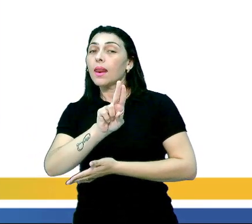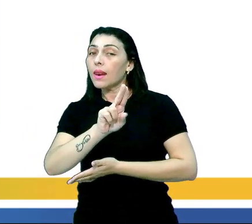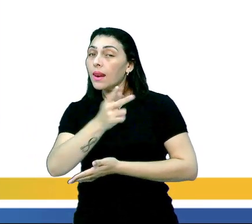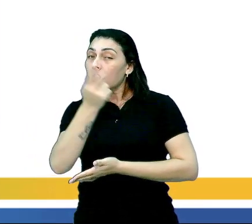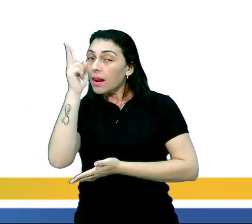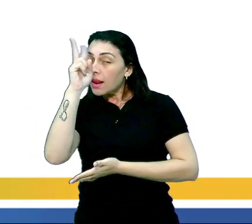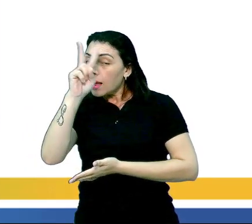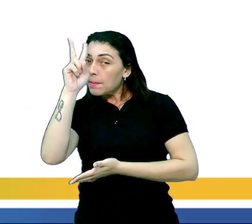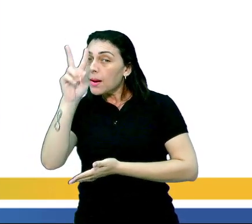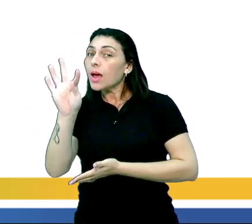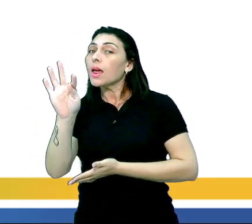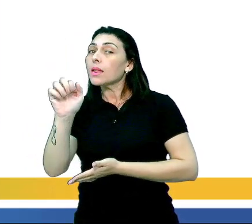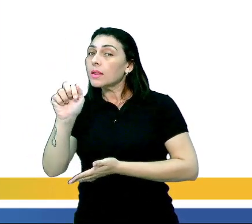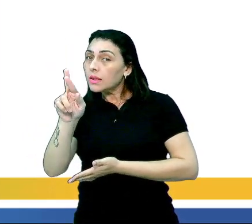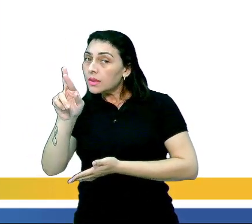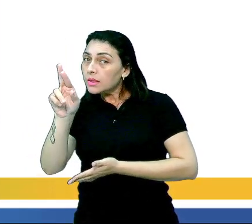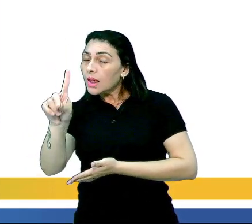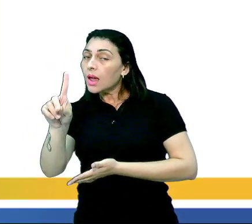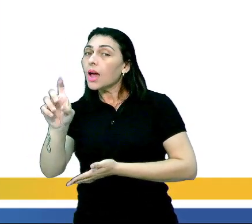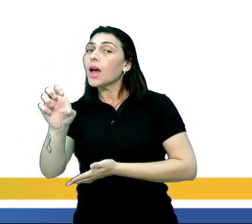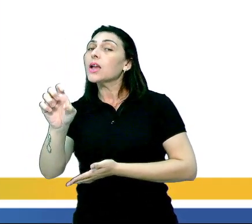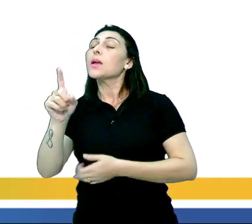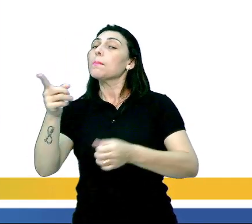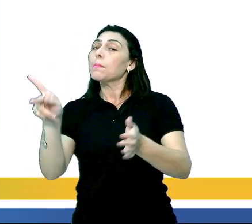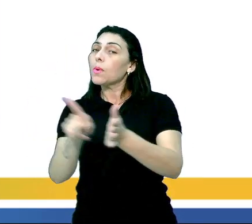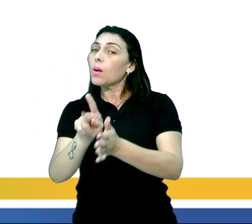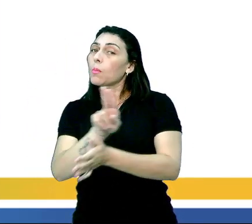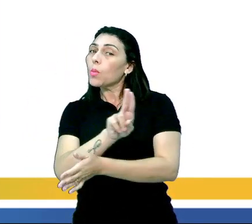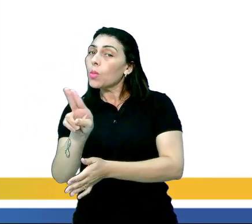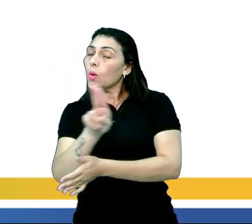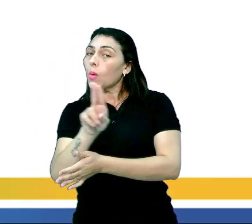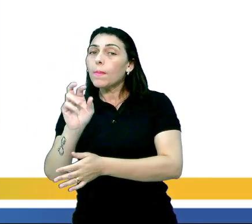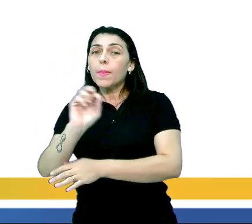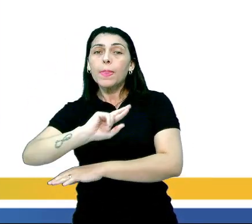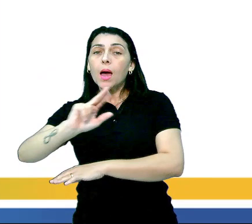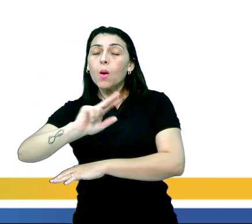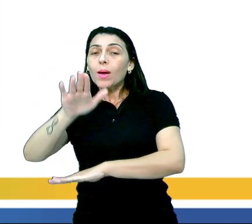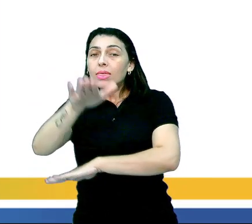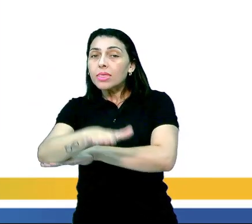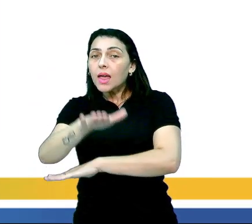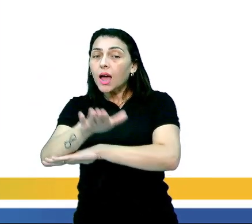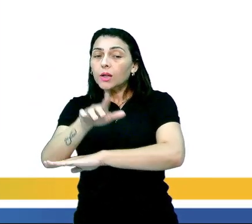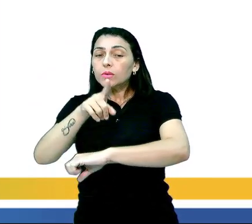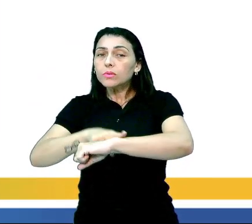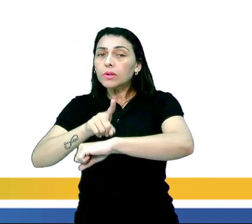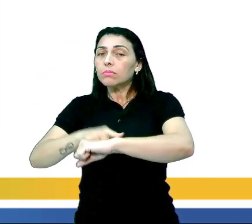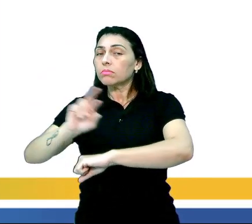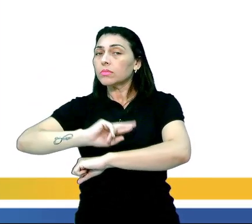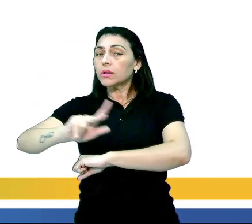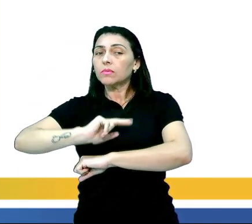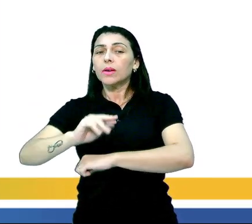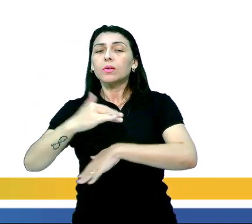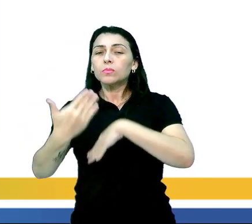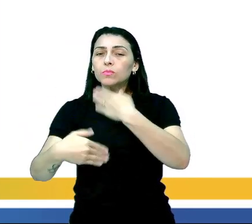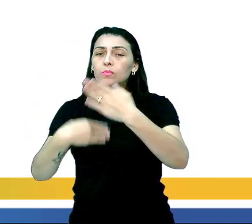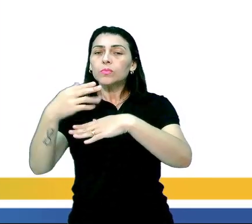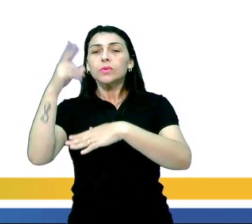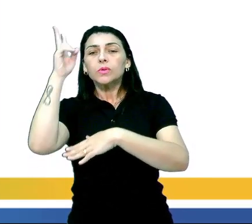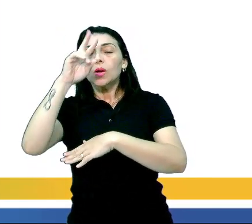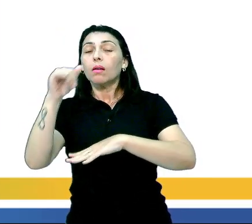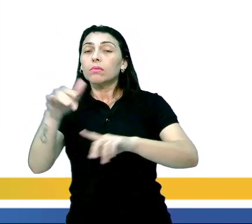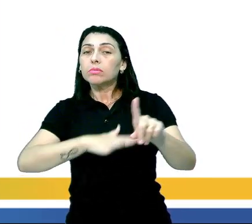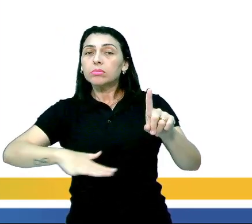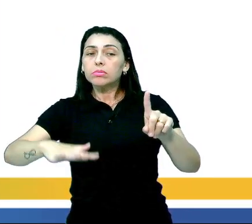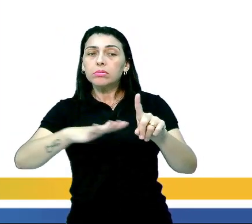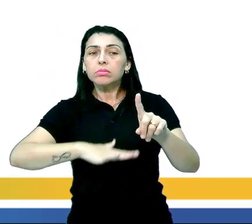é relativo ao tempo, né? Então, o processo da história